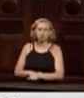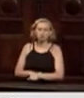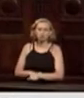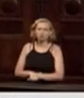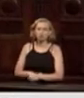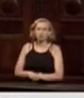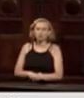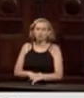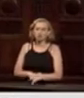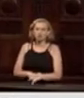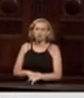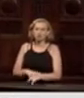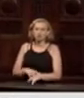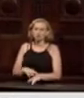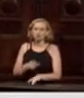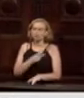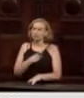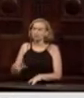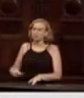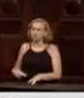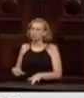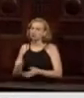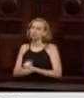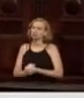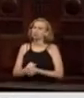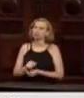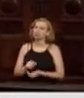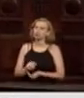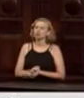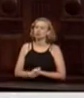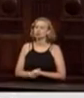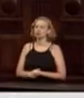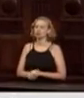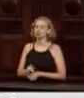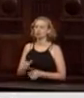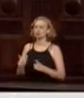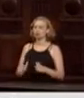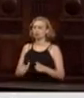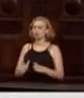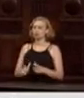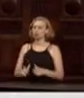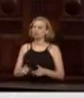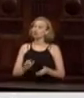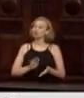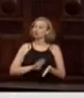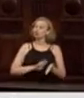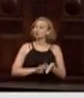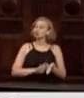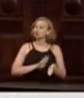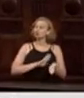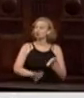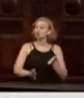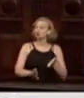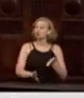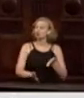Pisciani, passando por cima do regimento, retirou o direito do presidente da